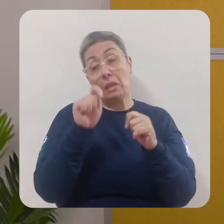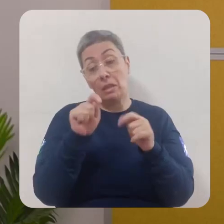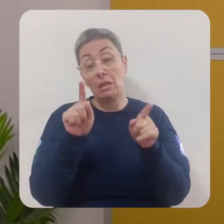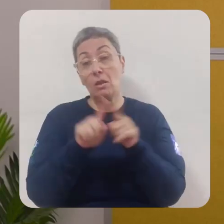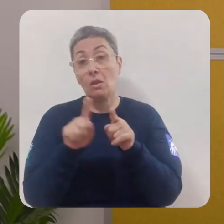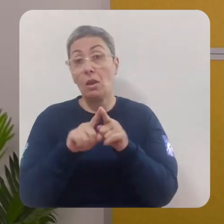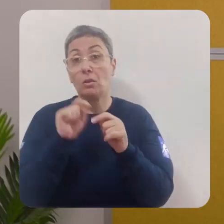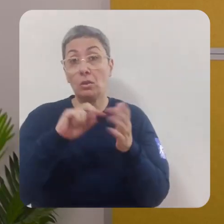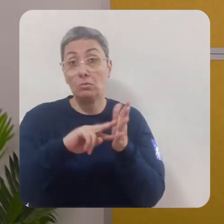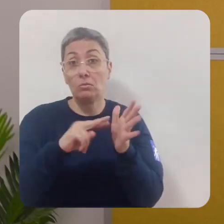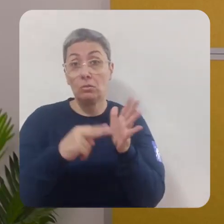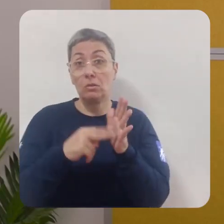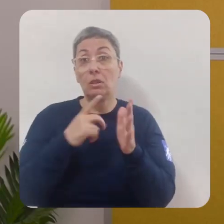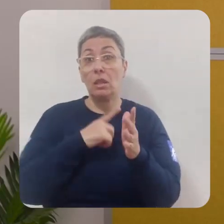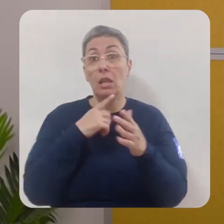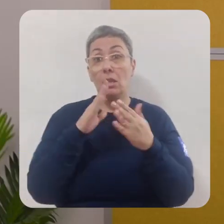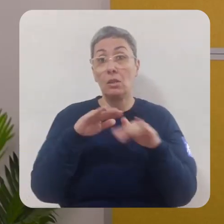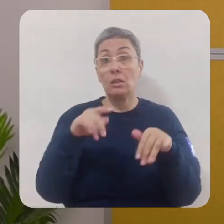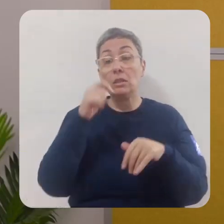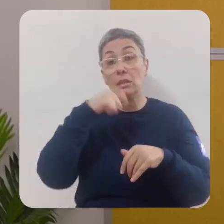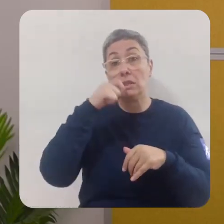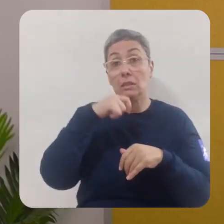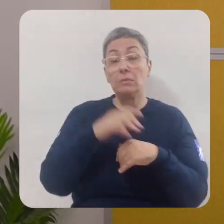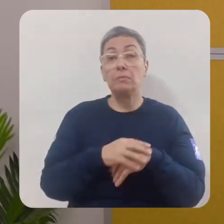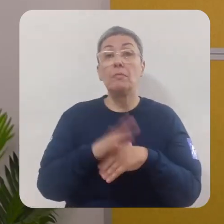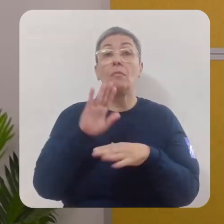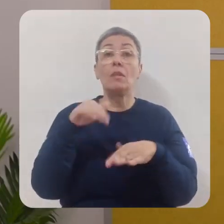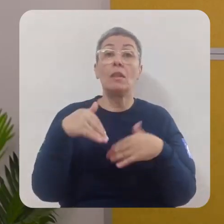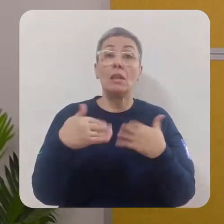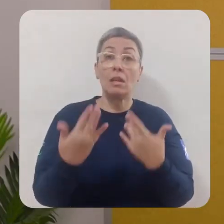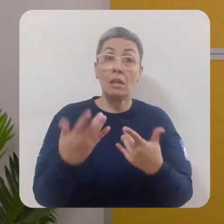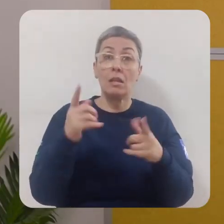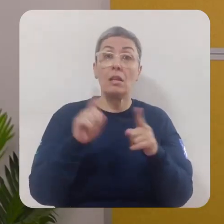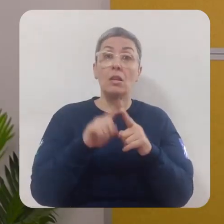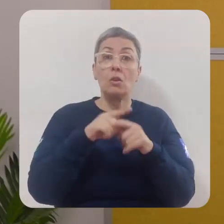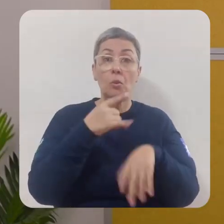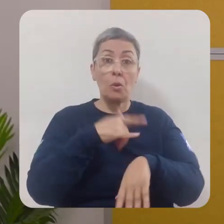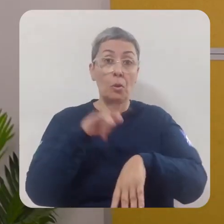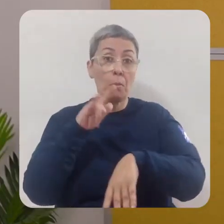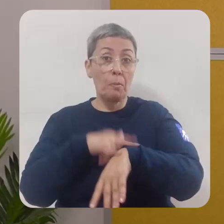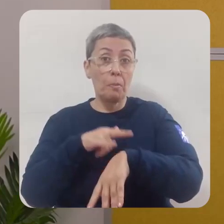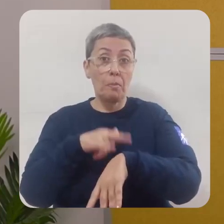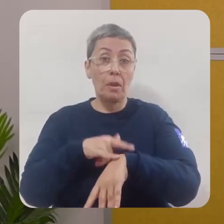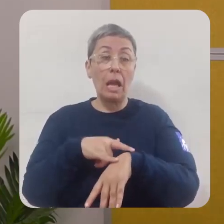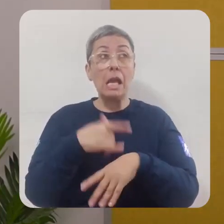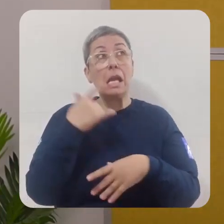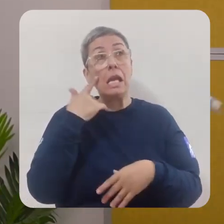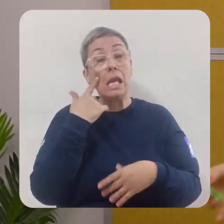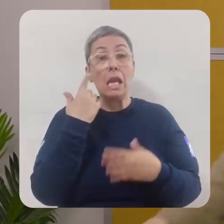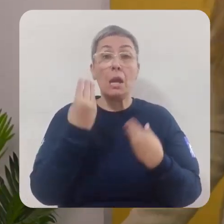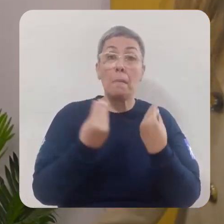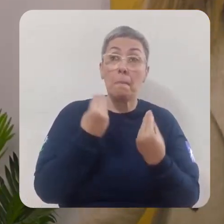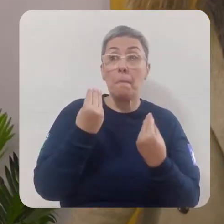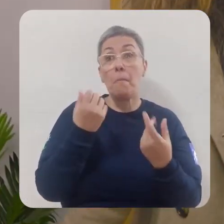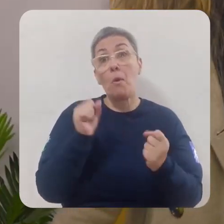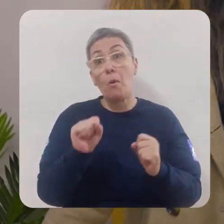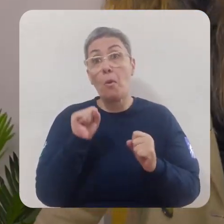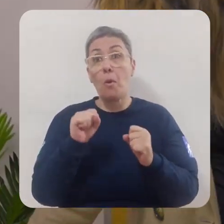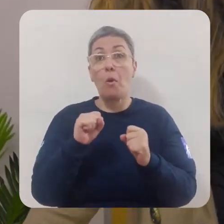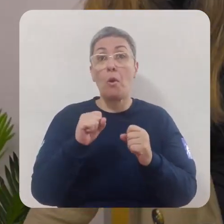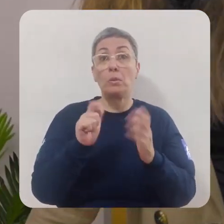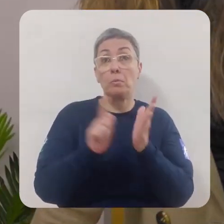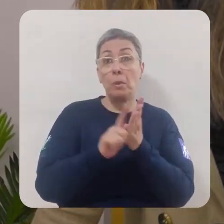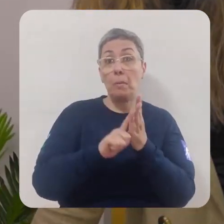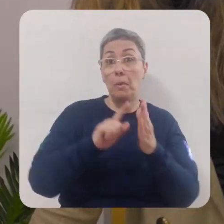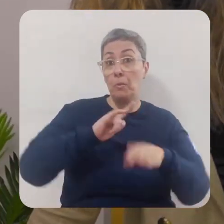escova, que é o que dá significado para a criança de escovar os dentes, tá? Ir ao banheiro, ir ao banheiro pode